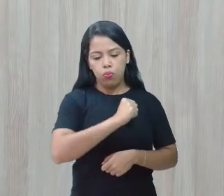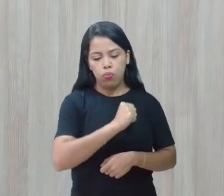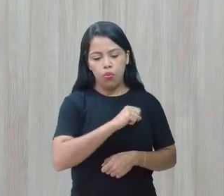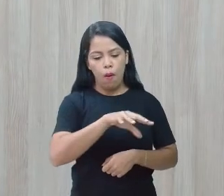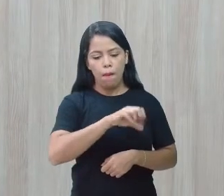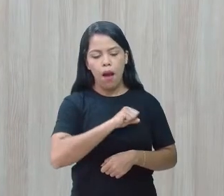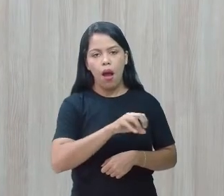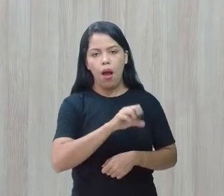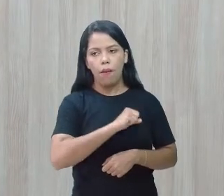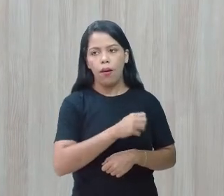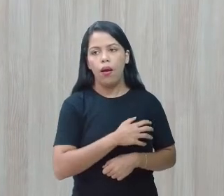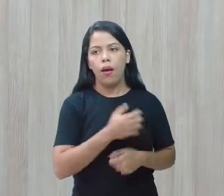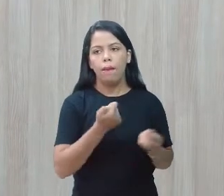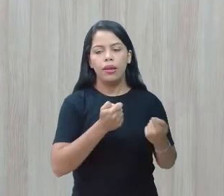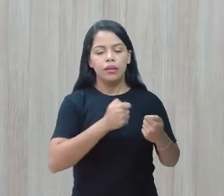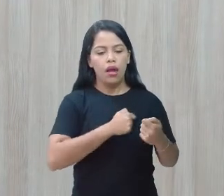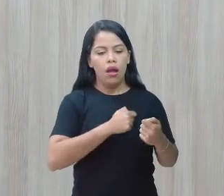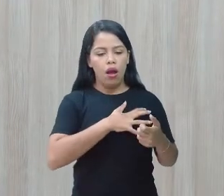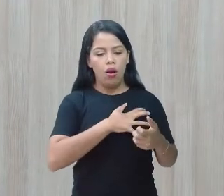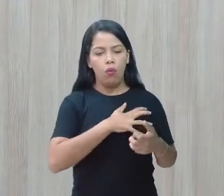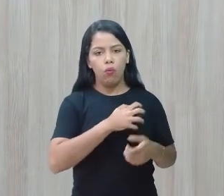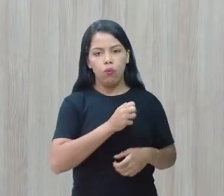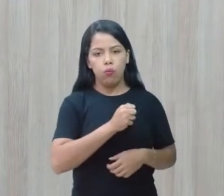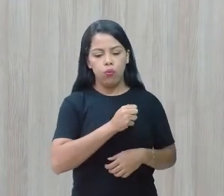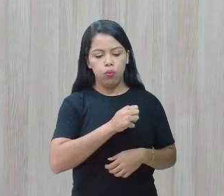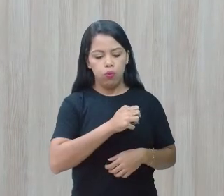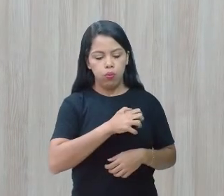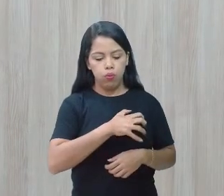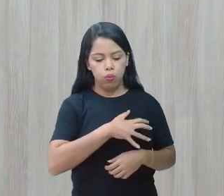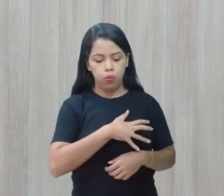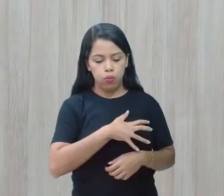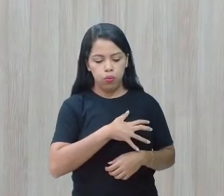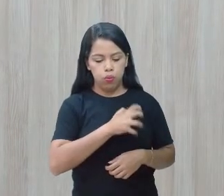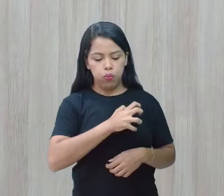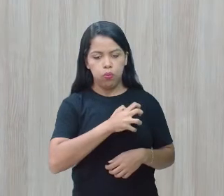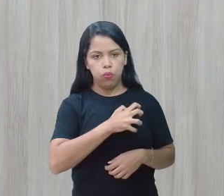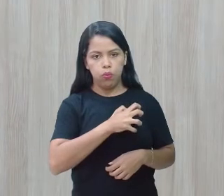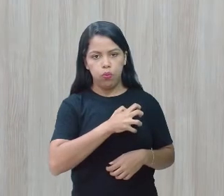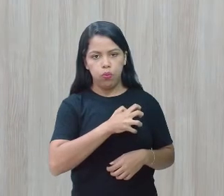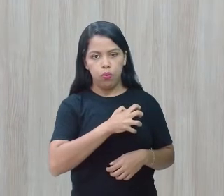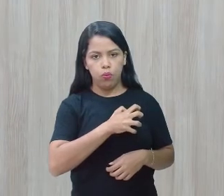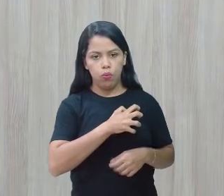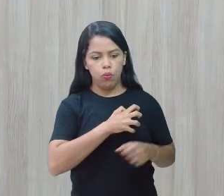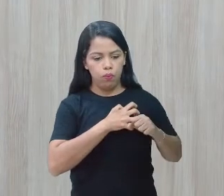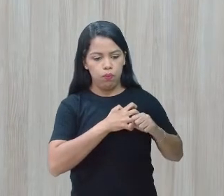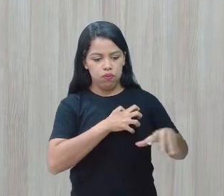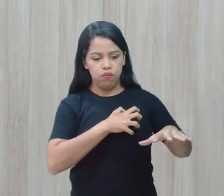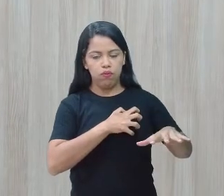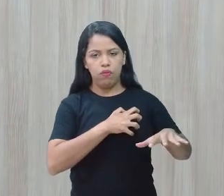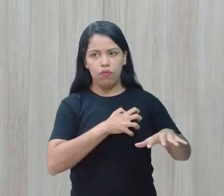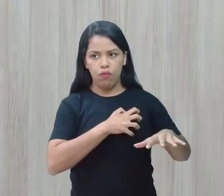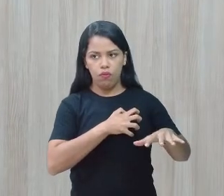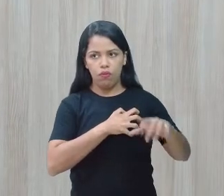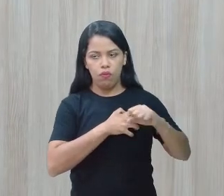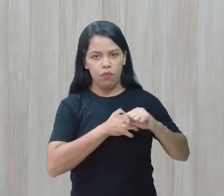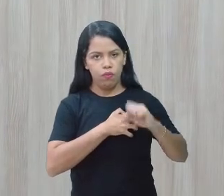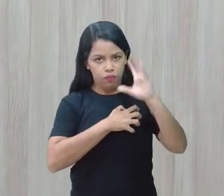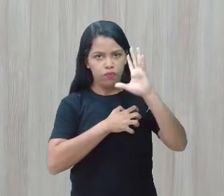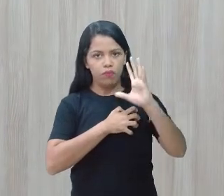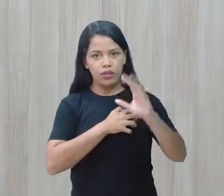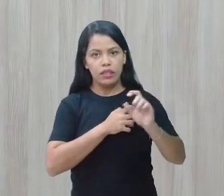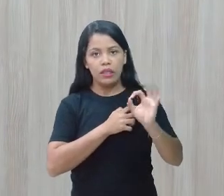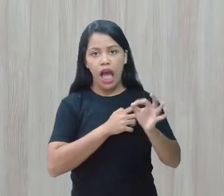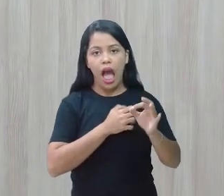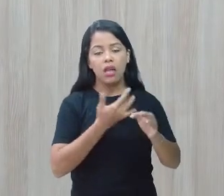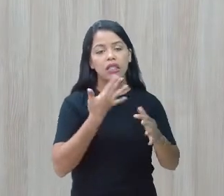receber, então ele tem que relaxar para receber o sangue, e ele tem que apertar para que esse sangue dos ventrículos saiam,